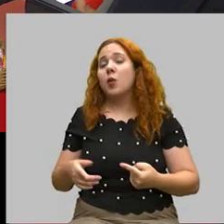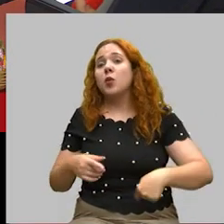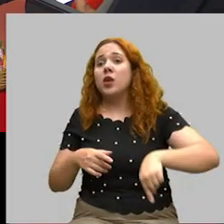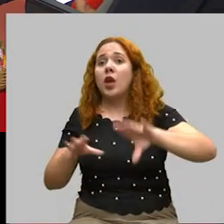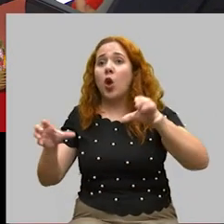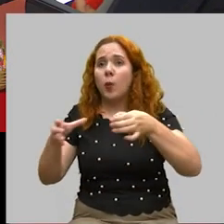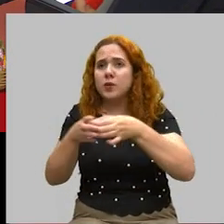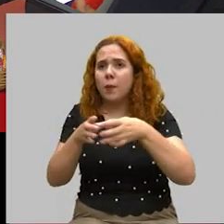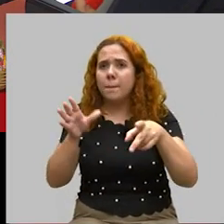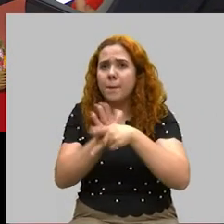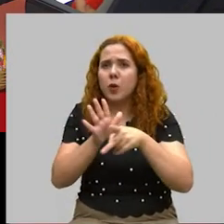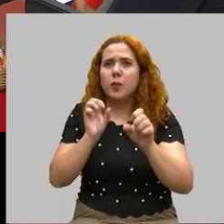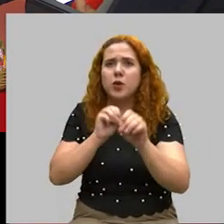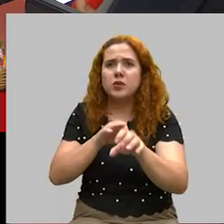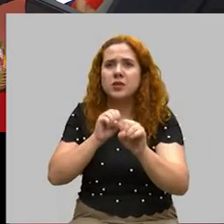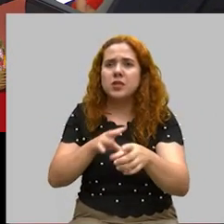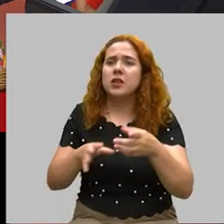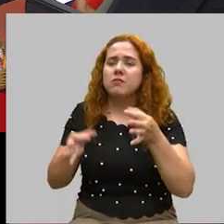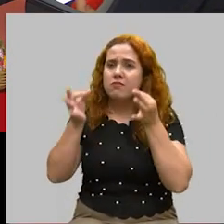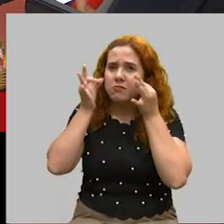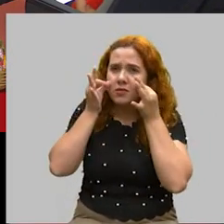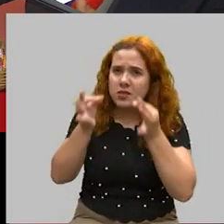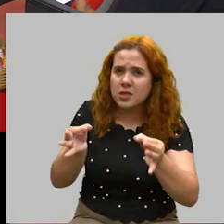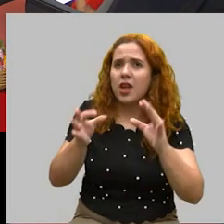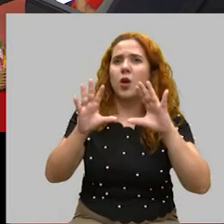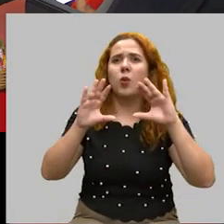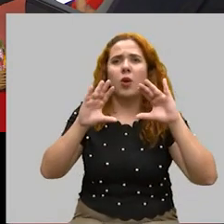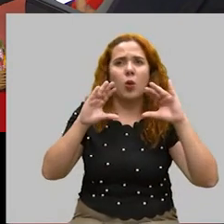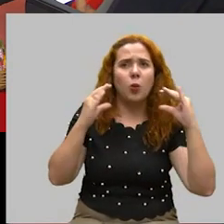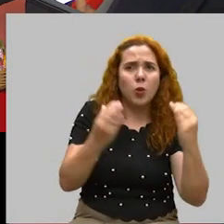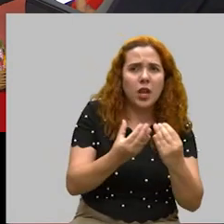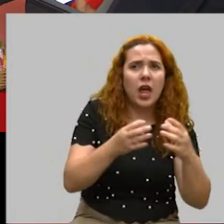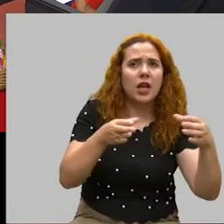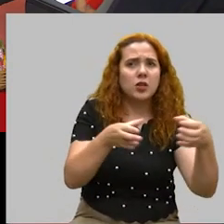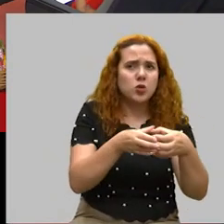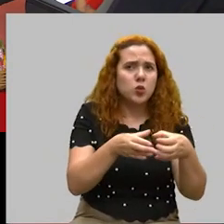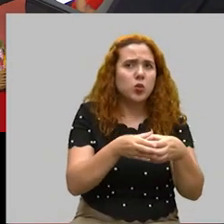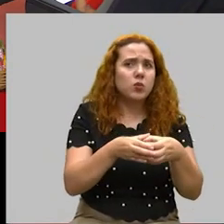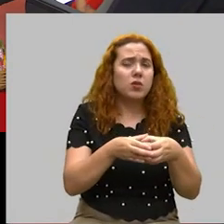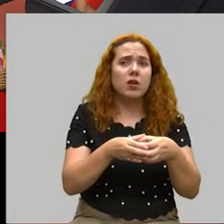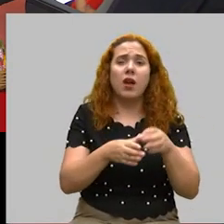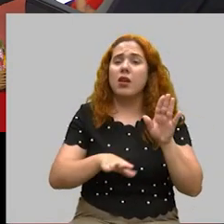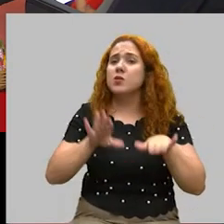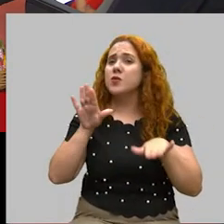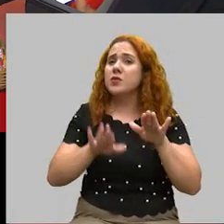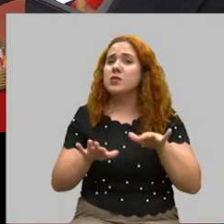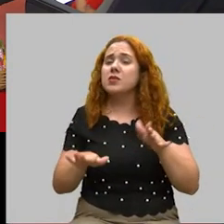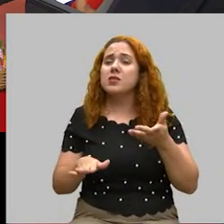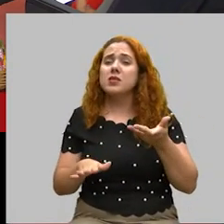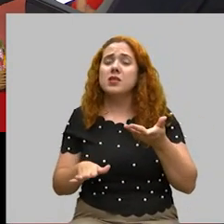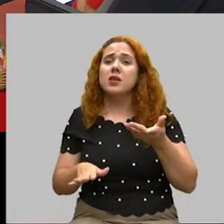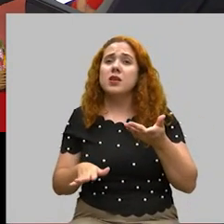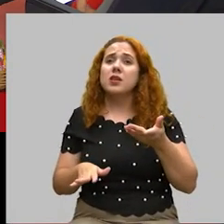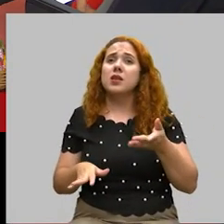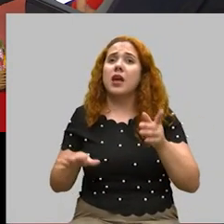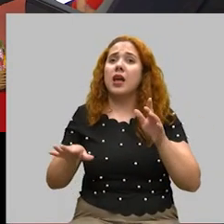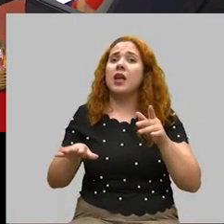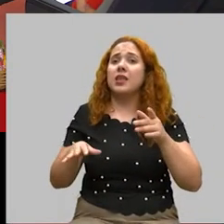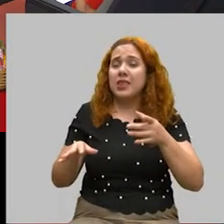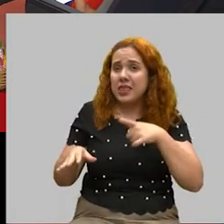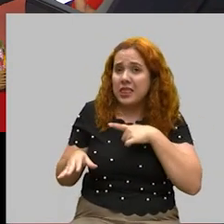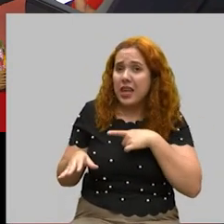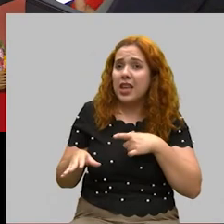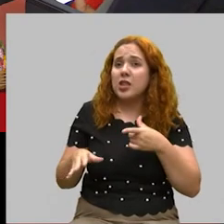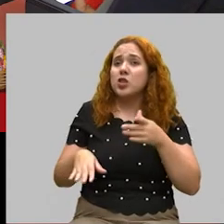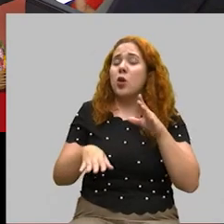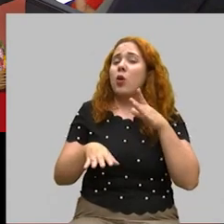União escutou a comunidade aliás muitas vezes tem sido a única do poder público que escuta as comunidades